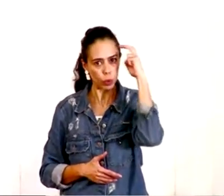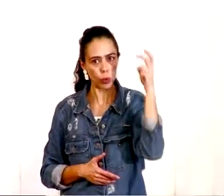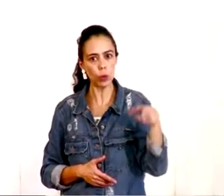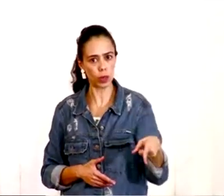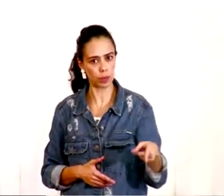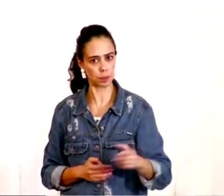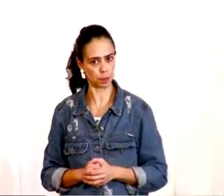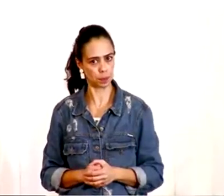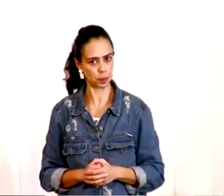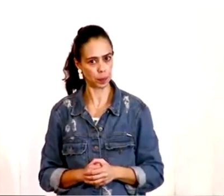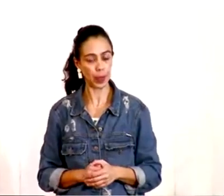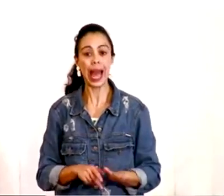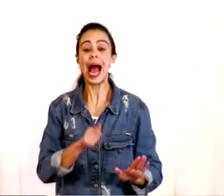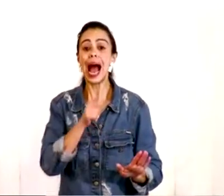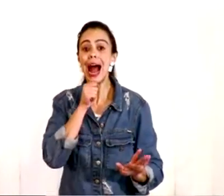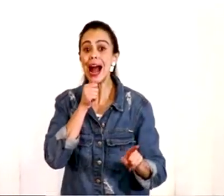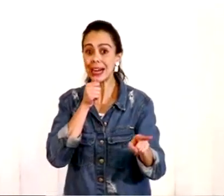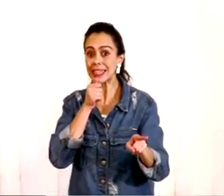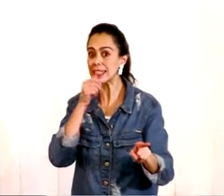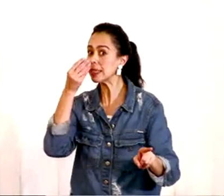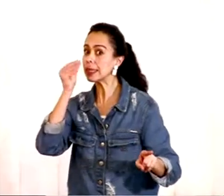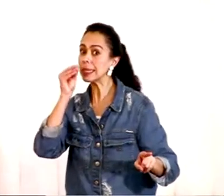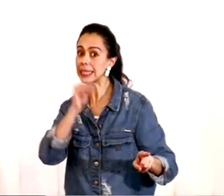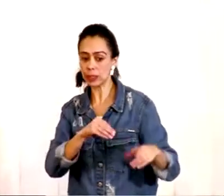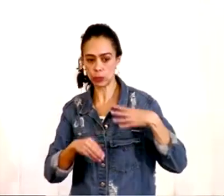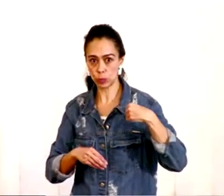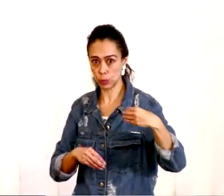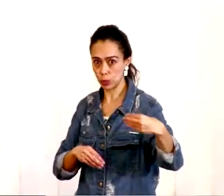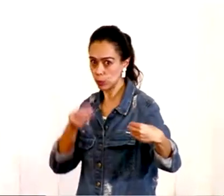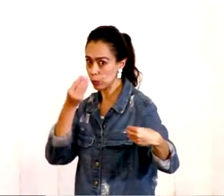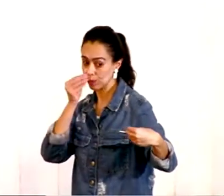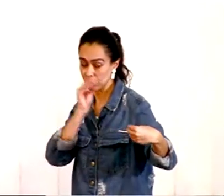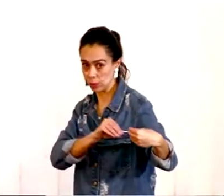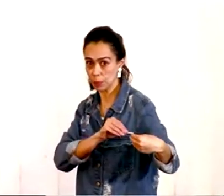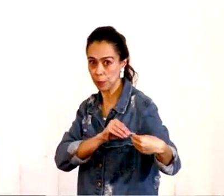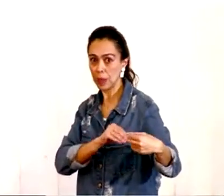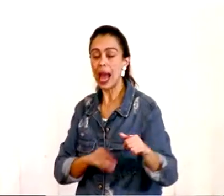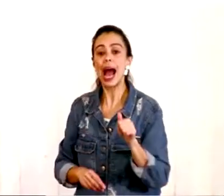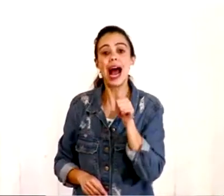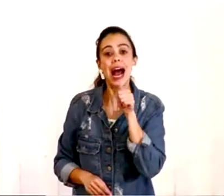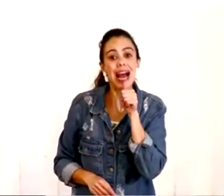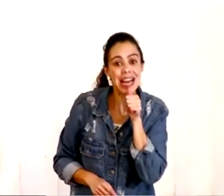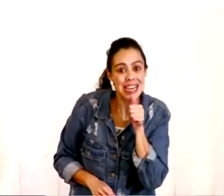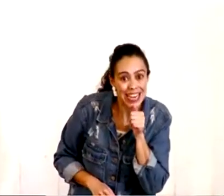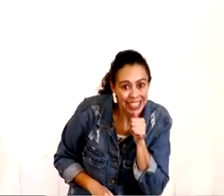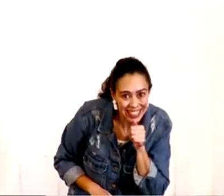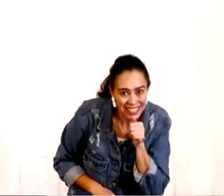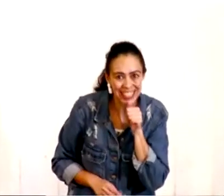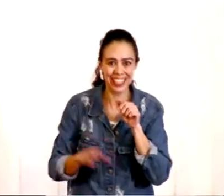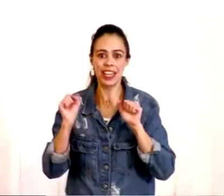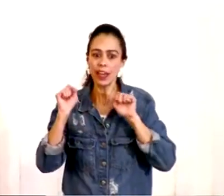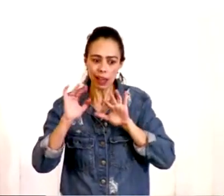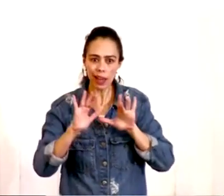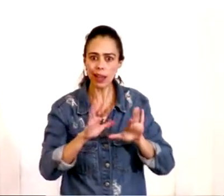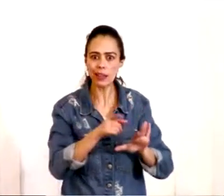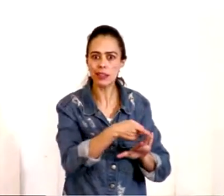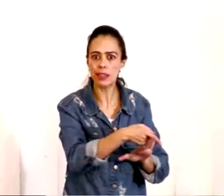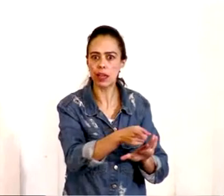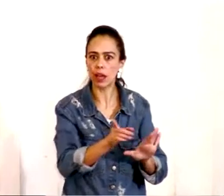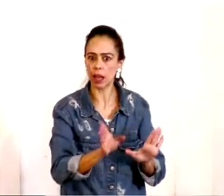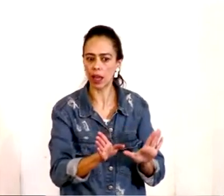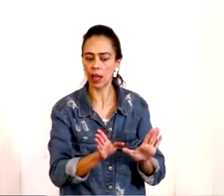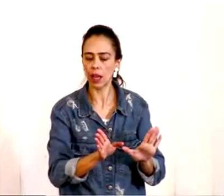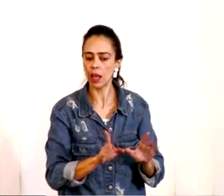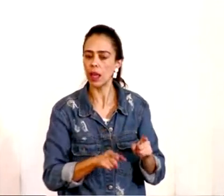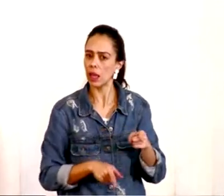descendência rejeitada por Deus, Deus agracia Jabal, Jubal e Tubal-Caim. E o texto